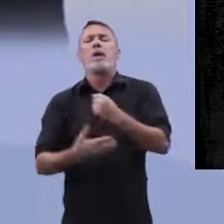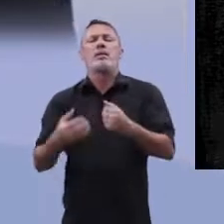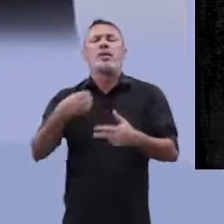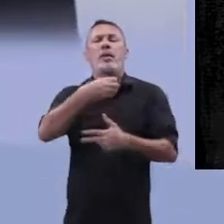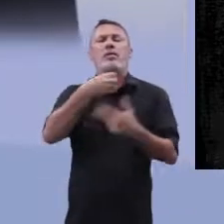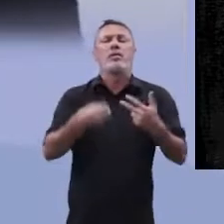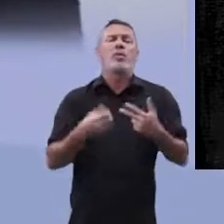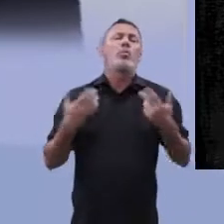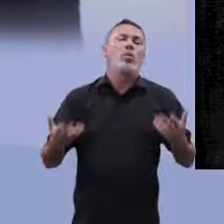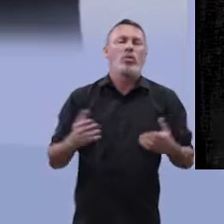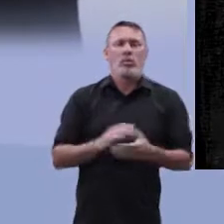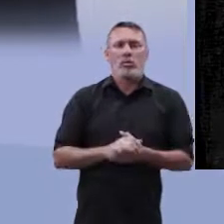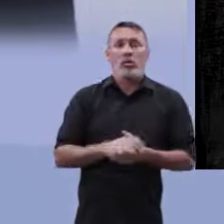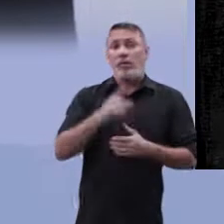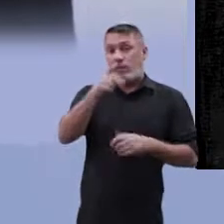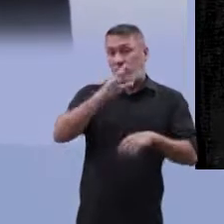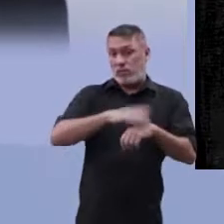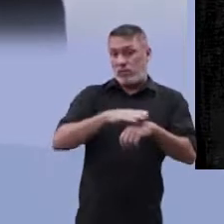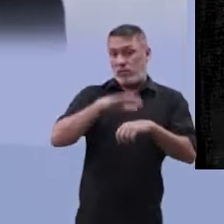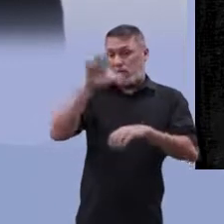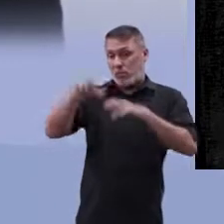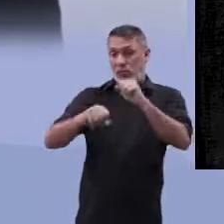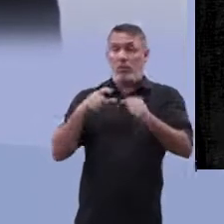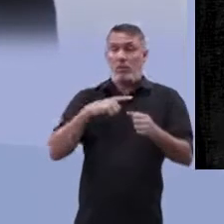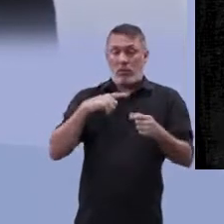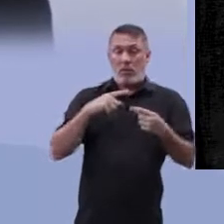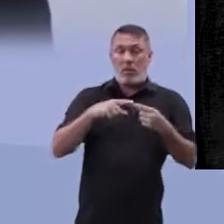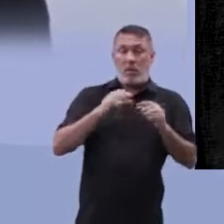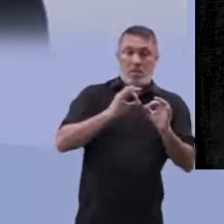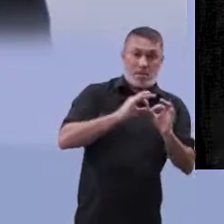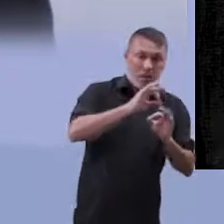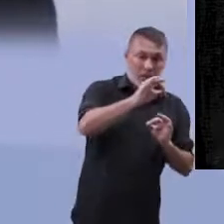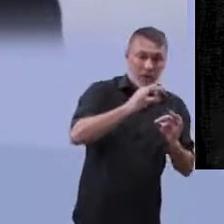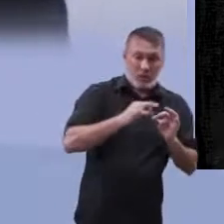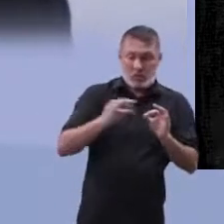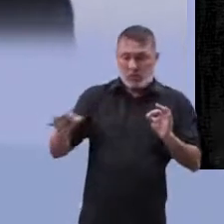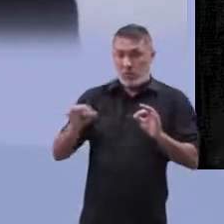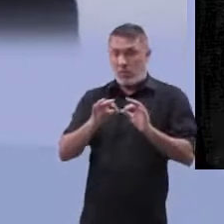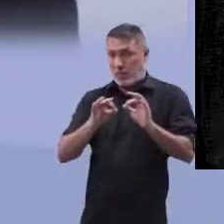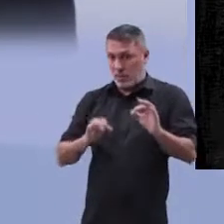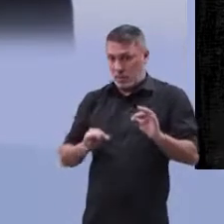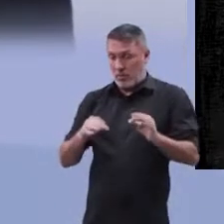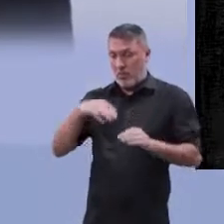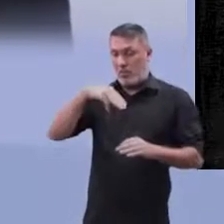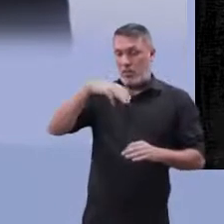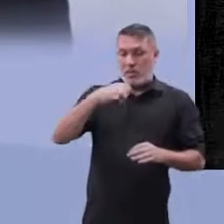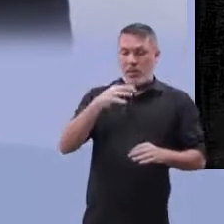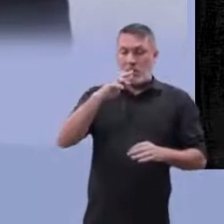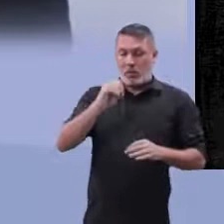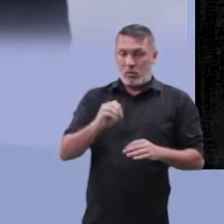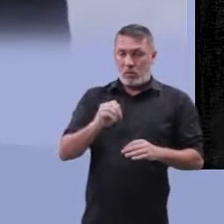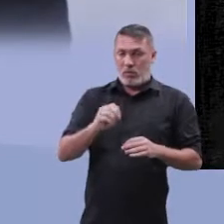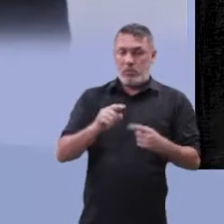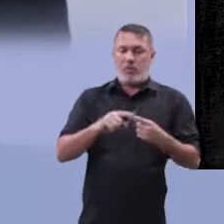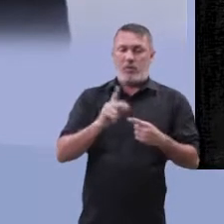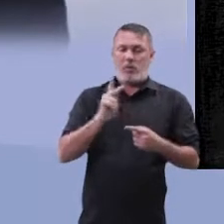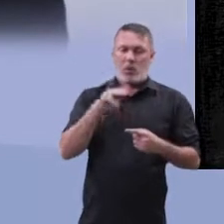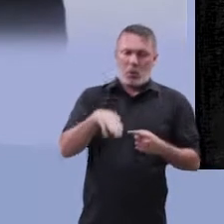unidades básicas que o Enem vai te cobrar? O Enem vai te cobrar que você domine a escala do metro, são 7 irmãos,